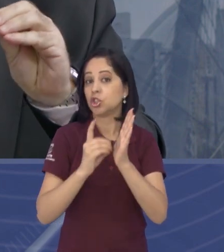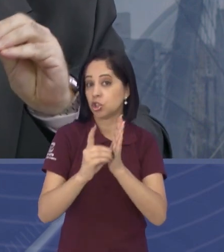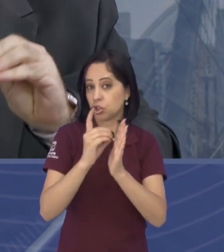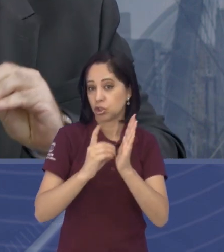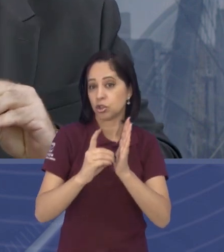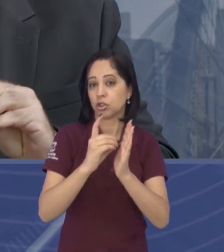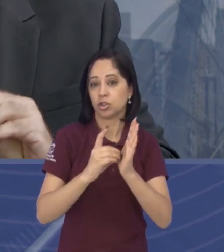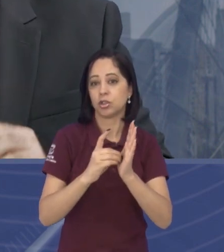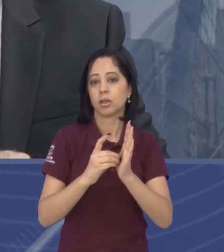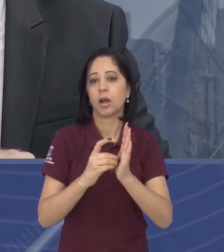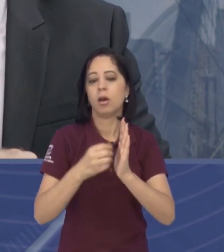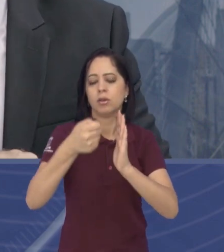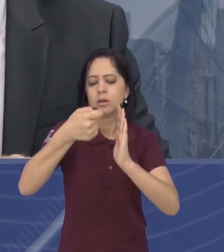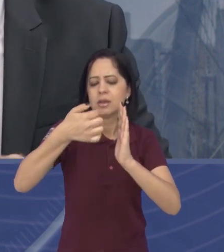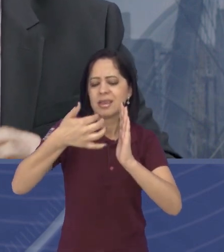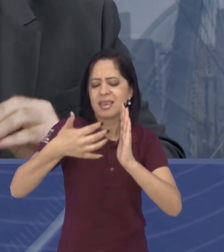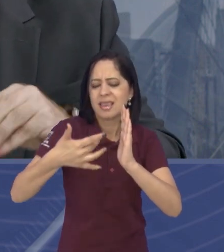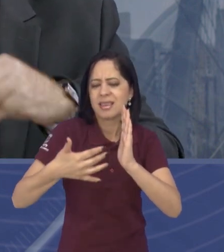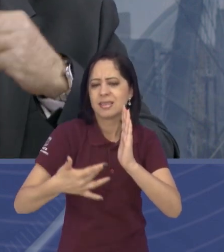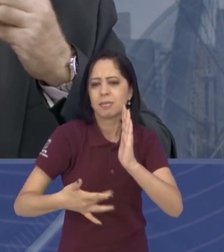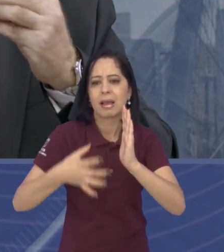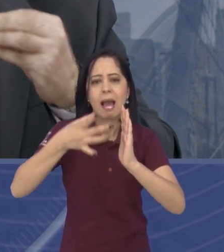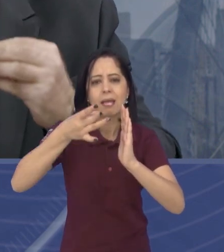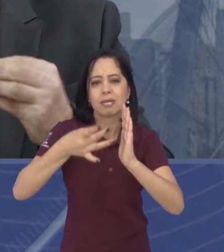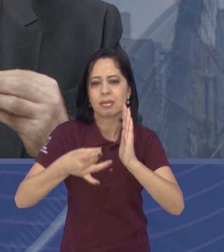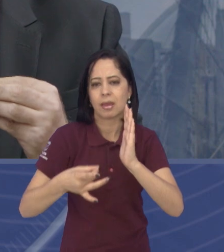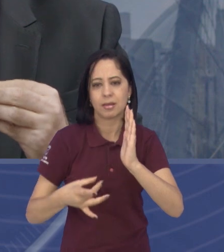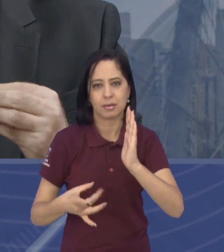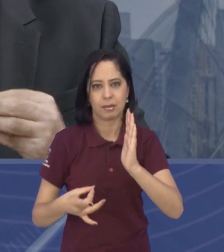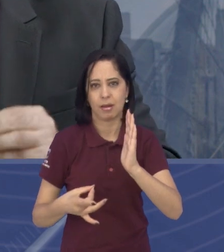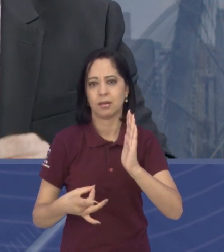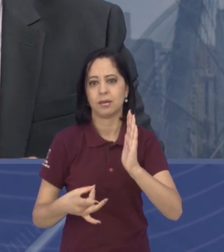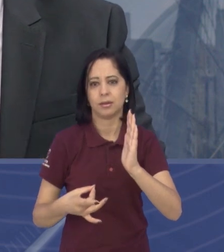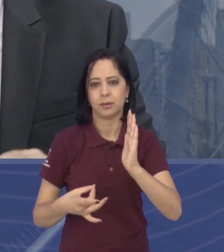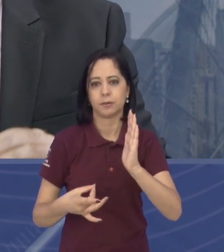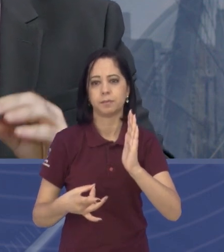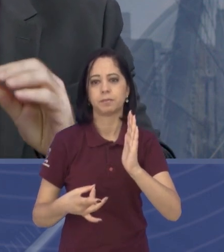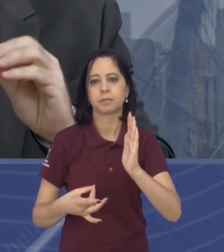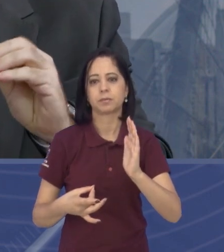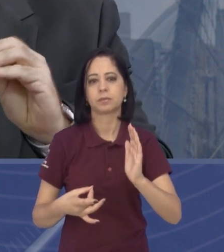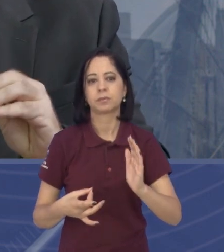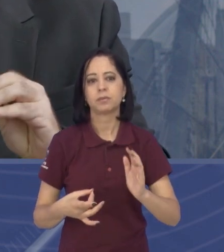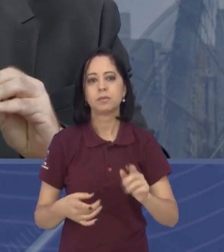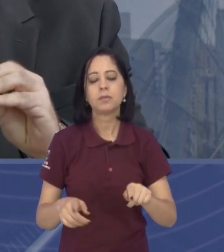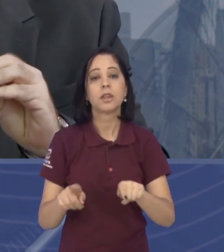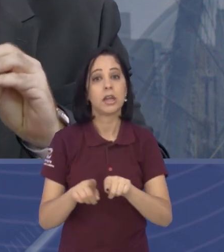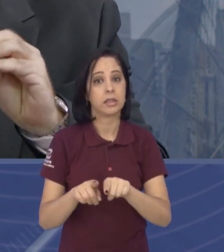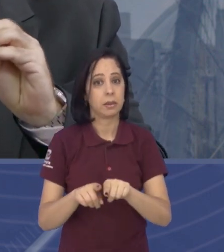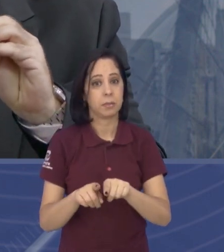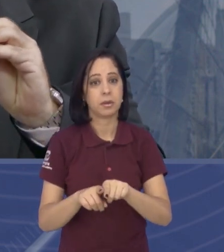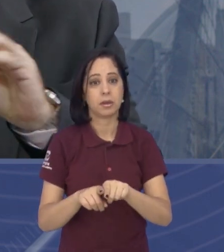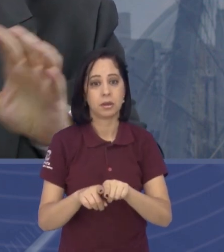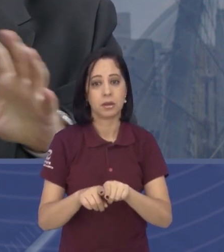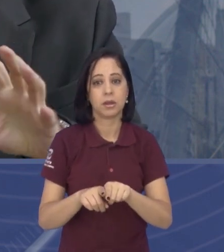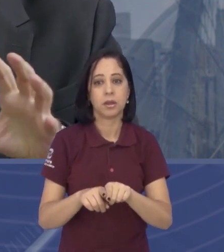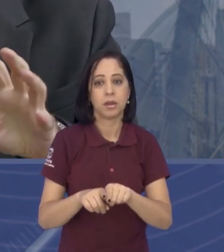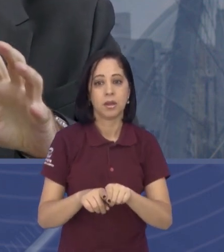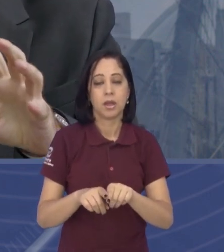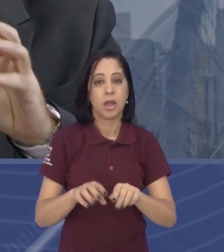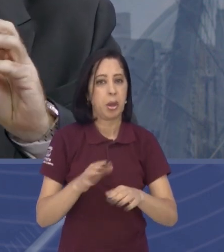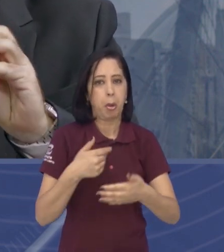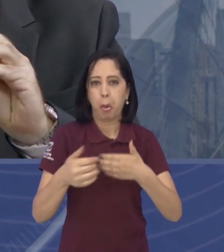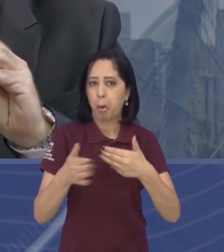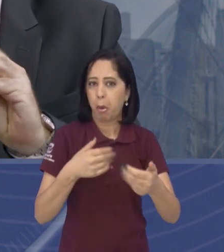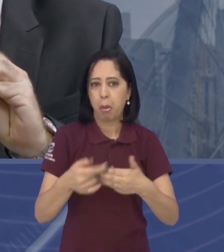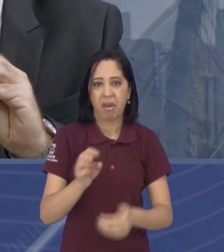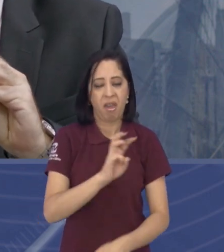isso explicado de forma clara, também não pode ser rebuscado, tá legal? Sim. E a pessoa, em qualquer plataforma